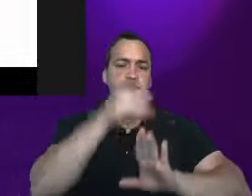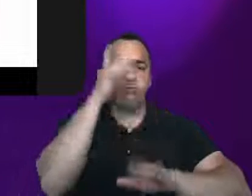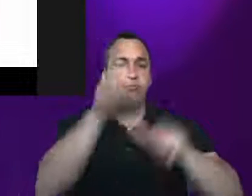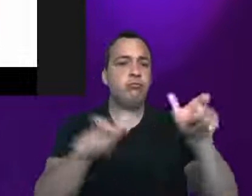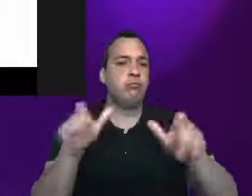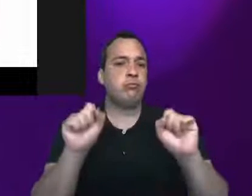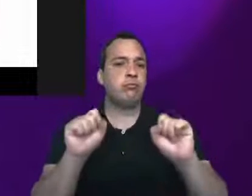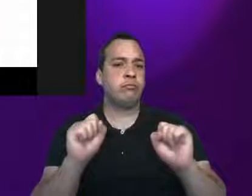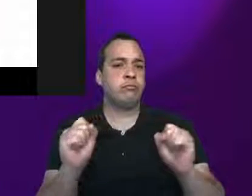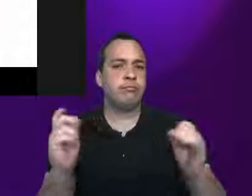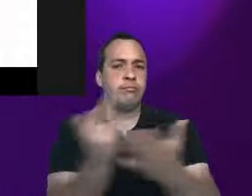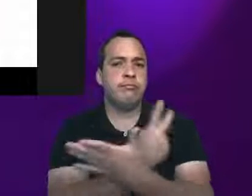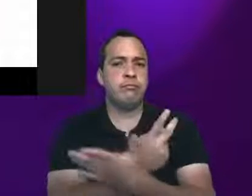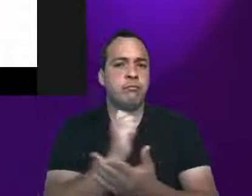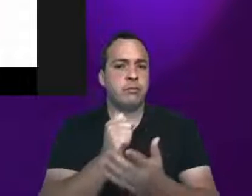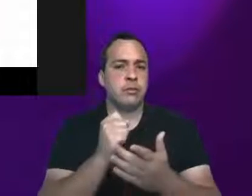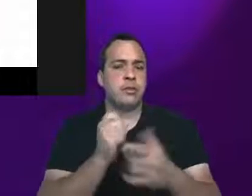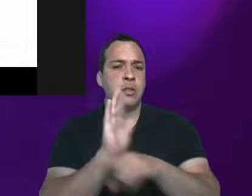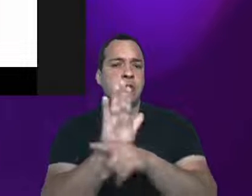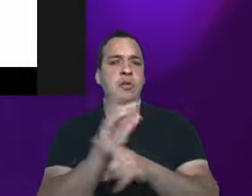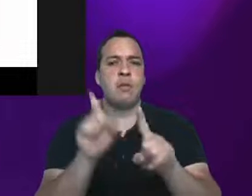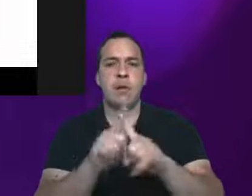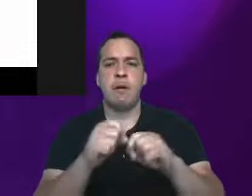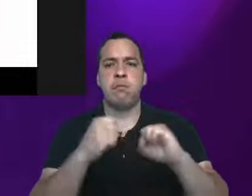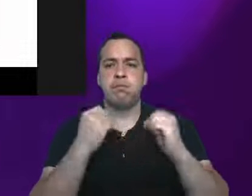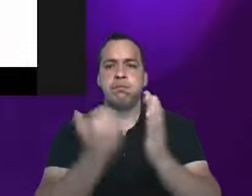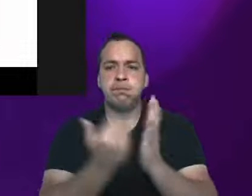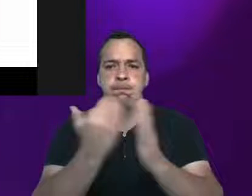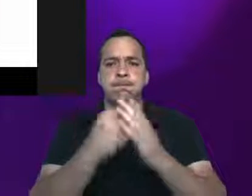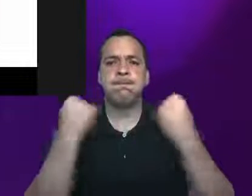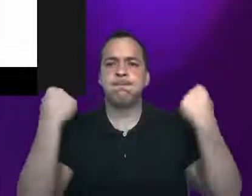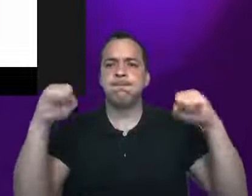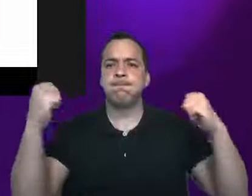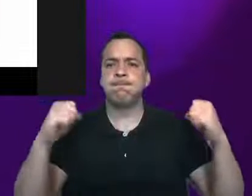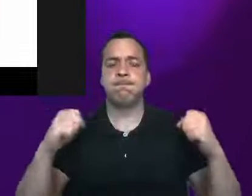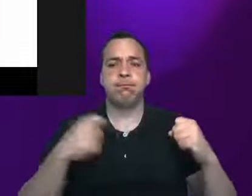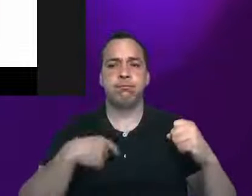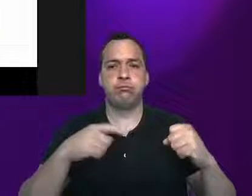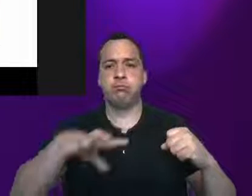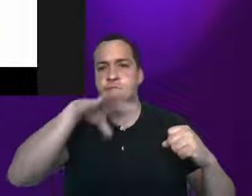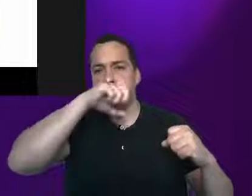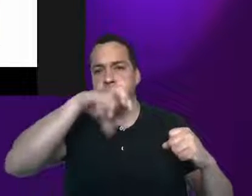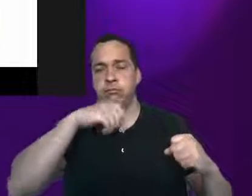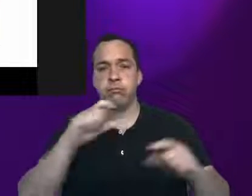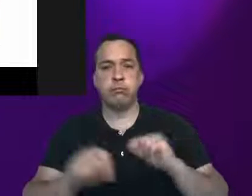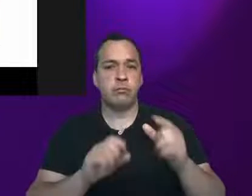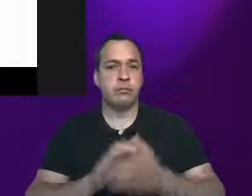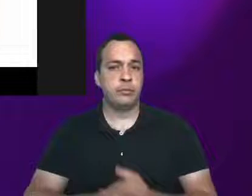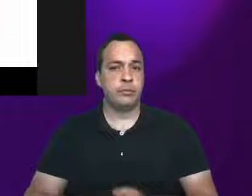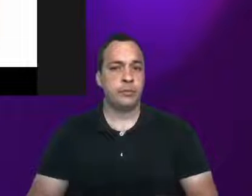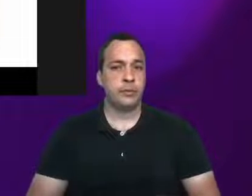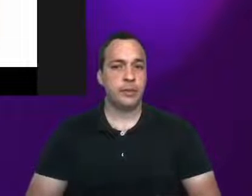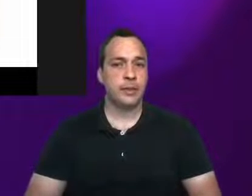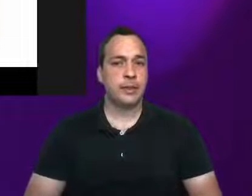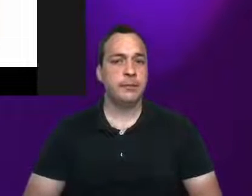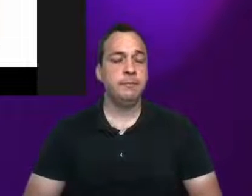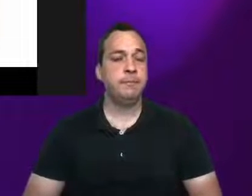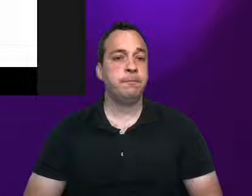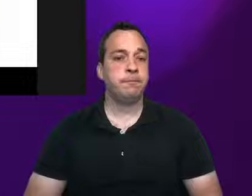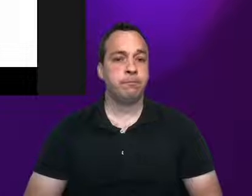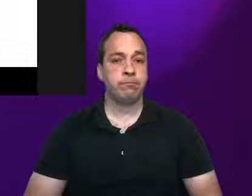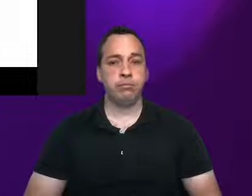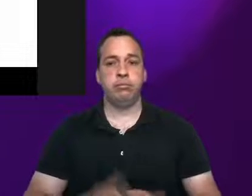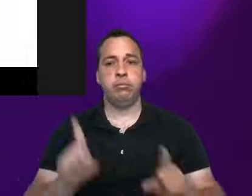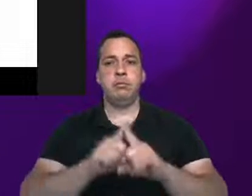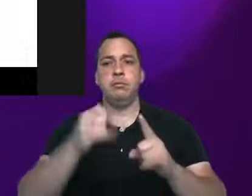se beneficiar de um aumento de pré-carga. A gente também tem que lembrar que pacientes com um grau hiperdinâmico muito aumentado,